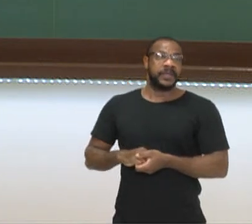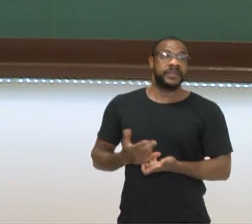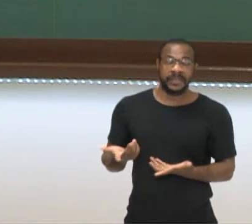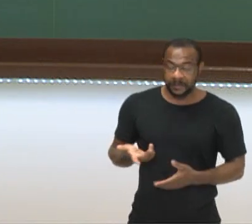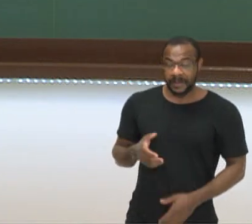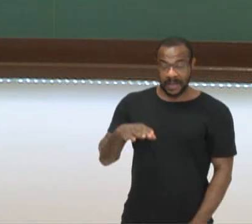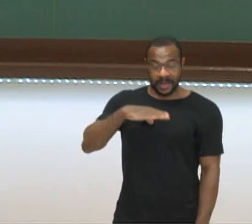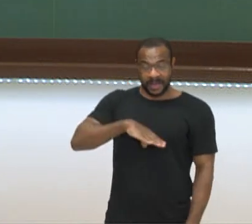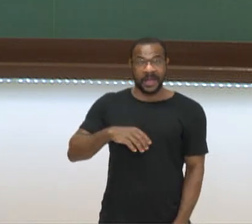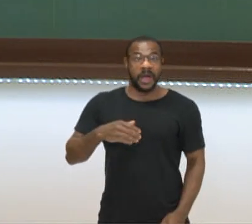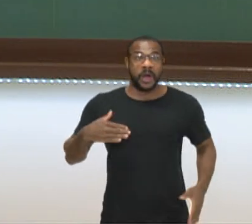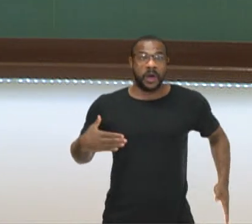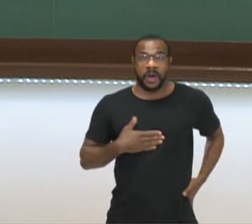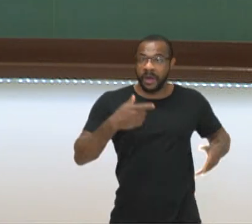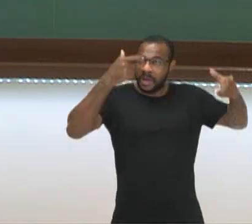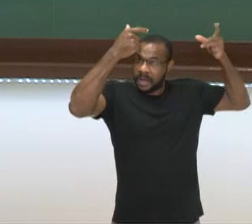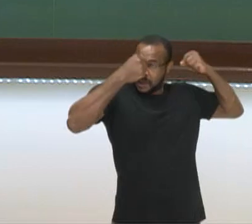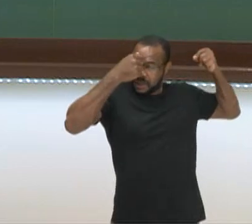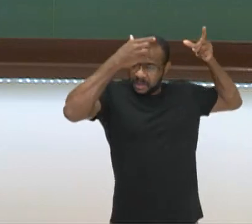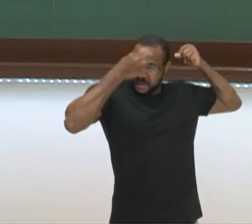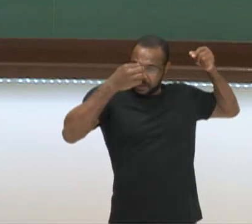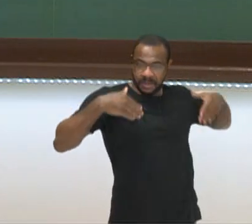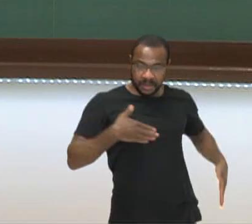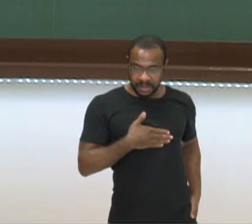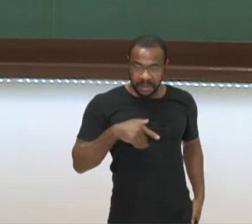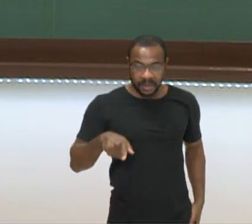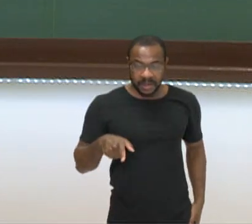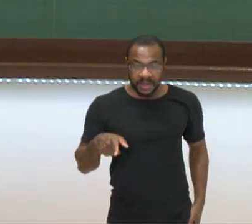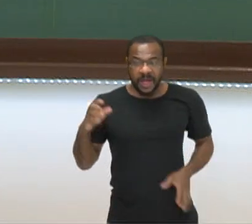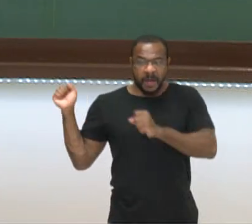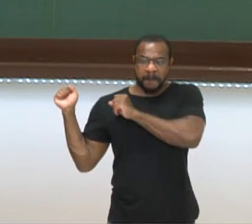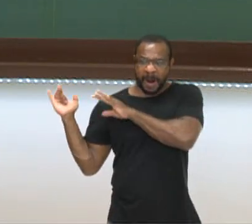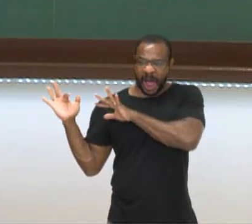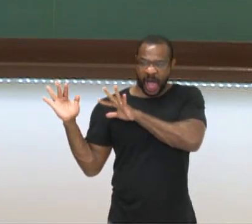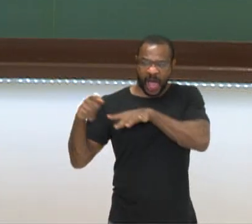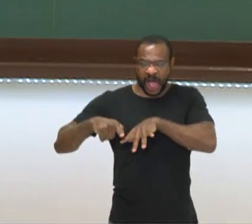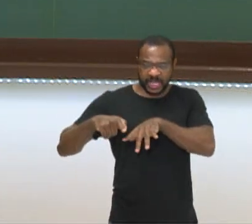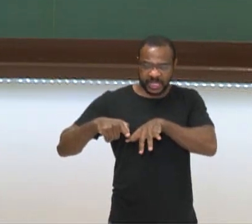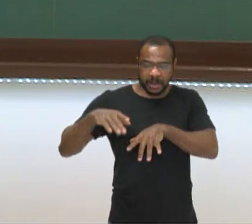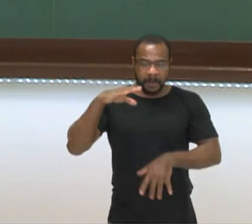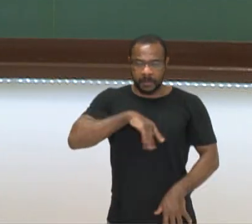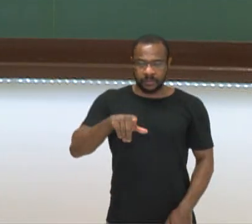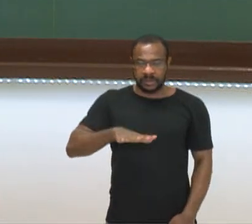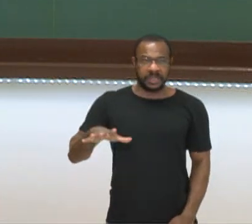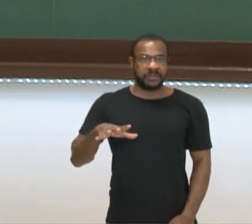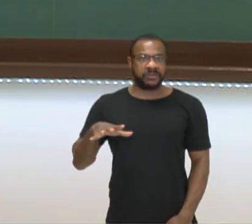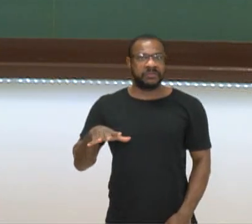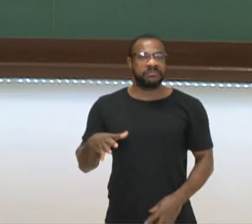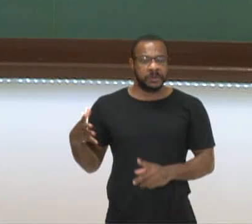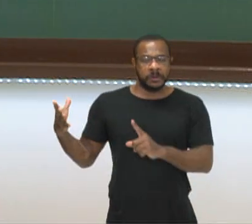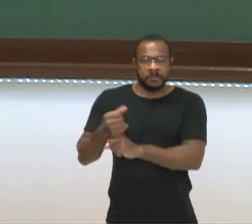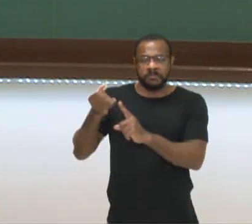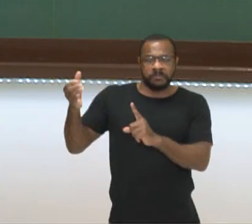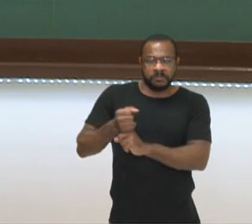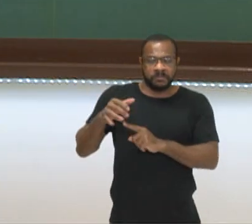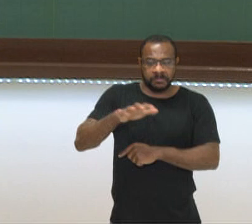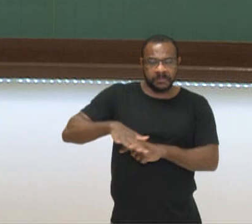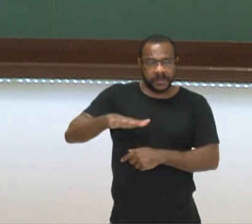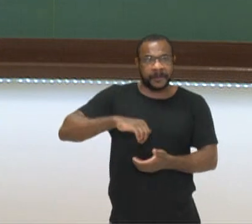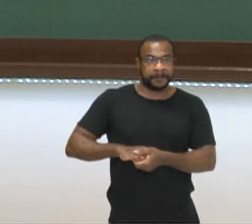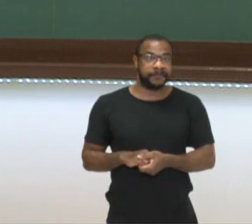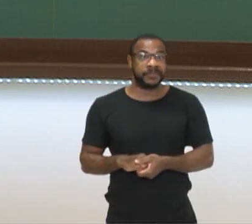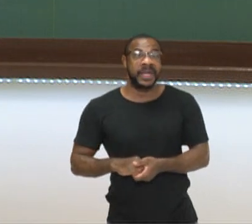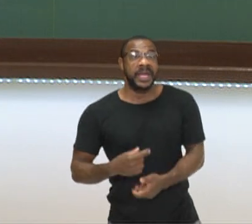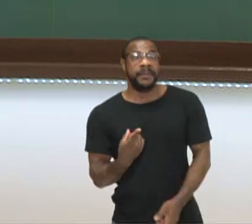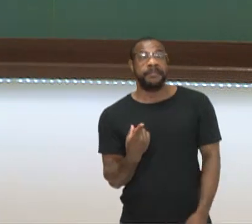invadir Portugal, os portugueses, né, a coroa portuguesa, a família real portuguesa, em 1808 vai